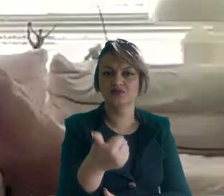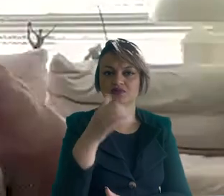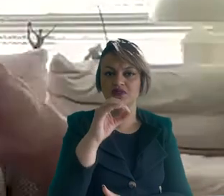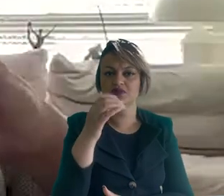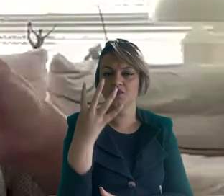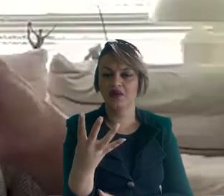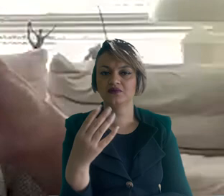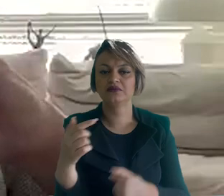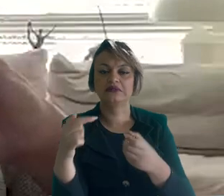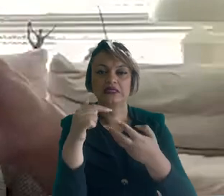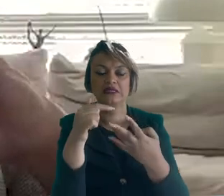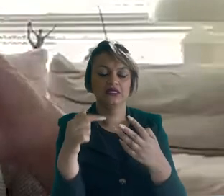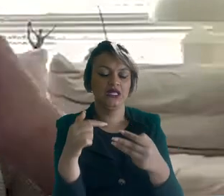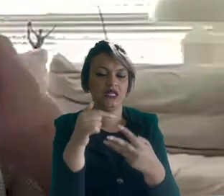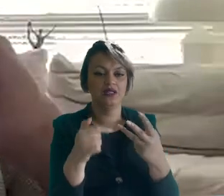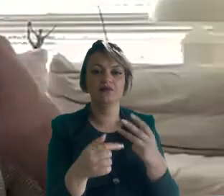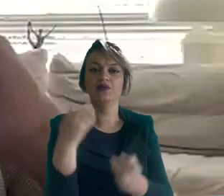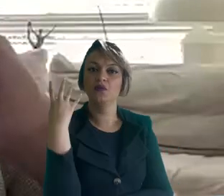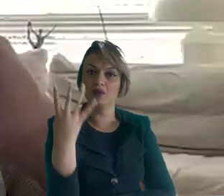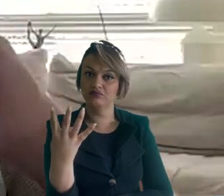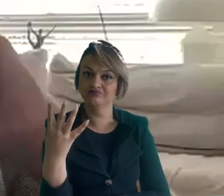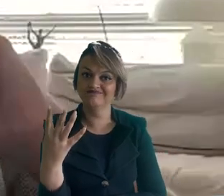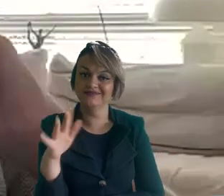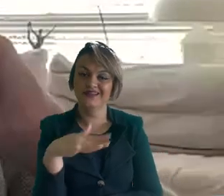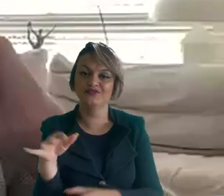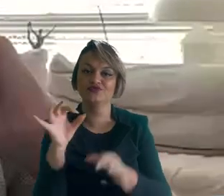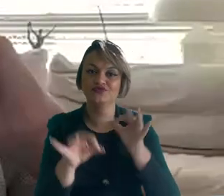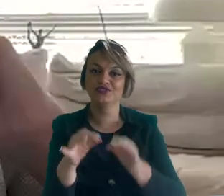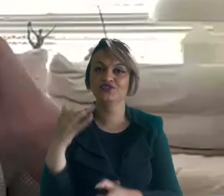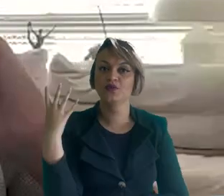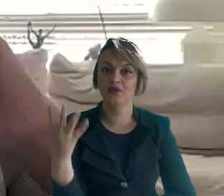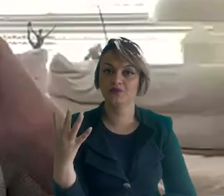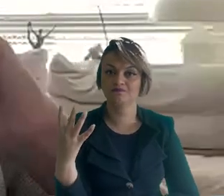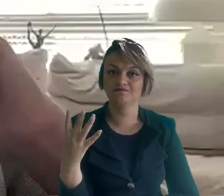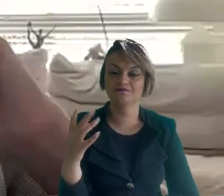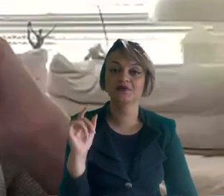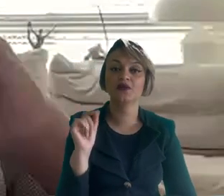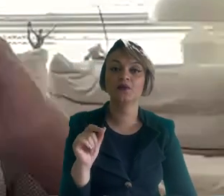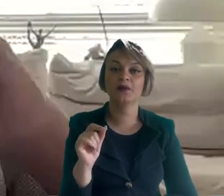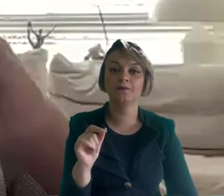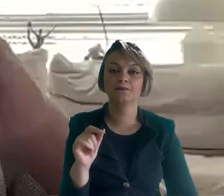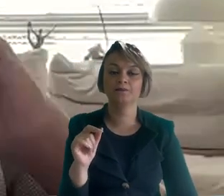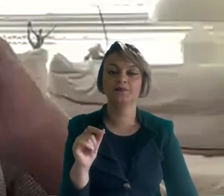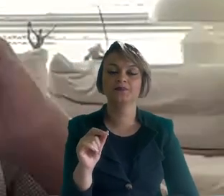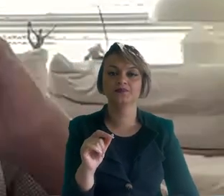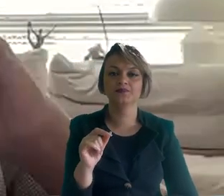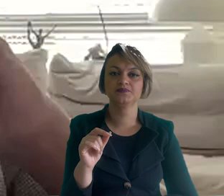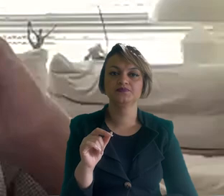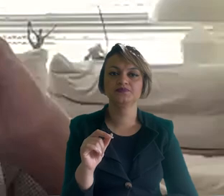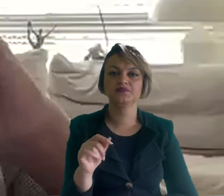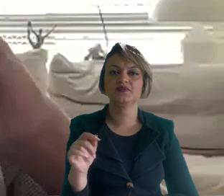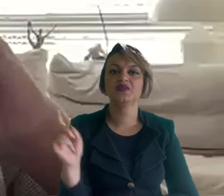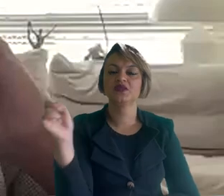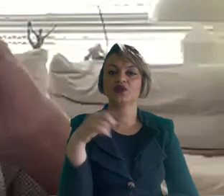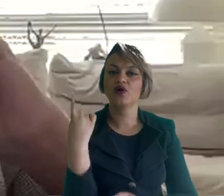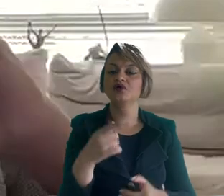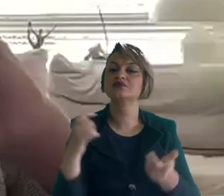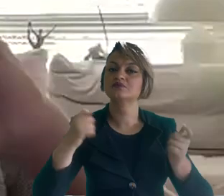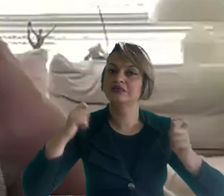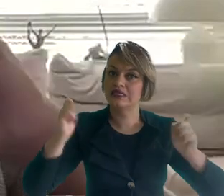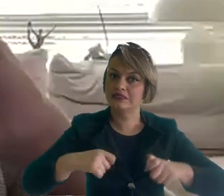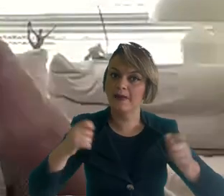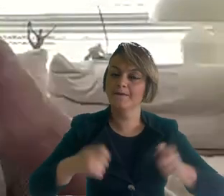três elementos fundamentais do negócio jurídico a vontade o a gente tem que ser